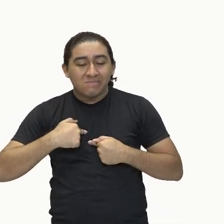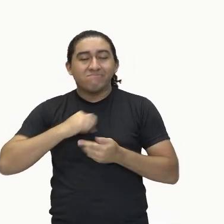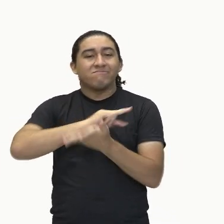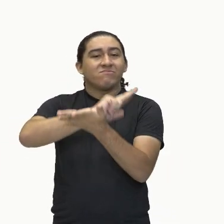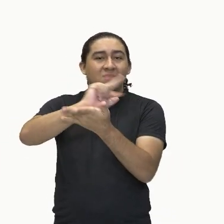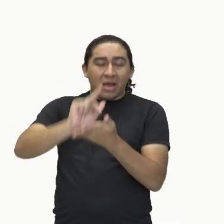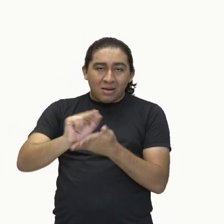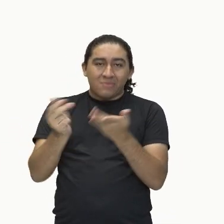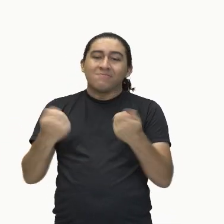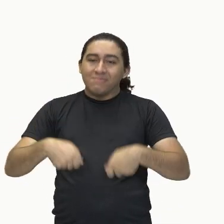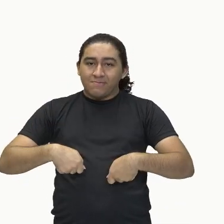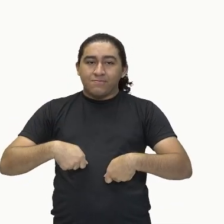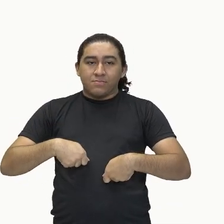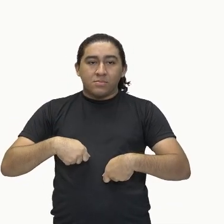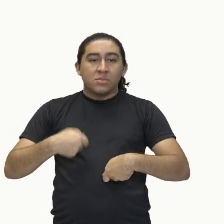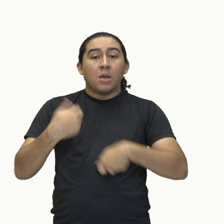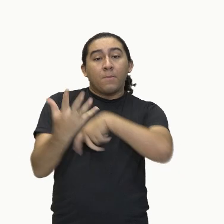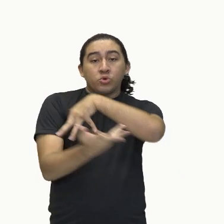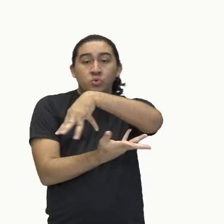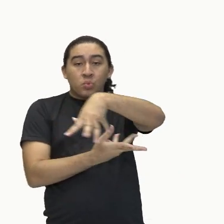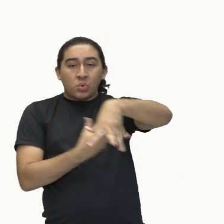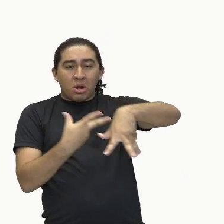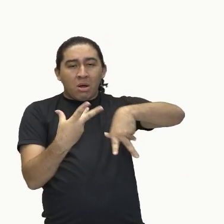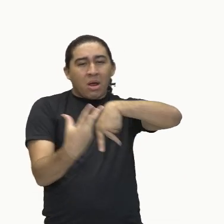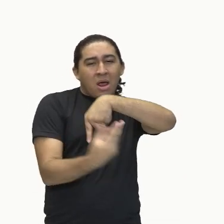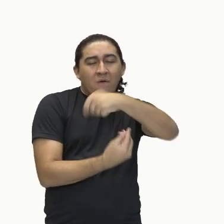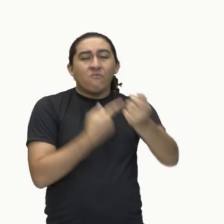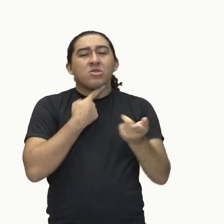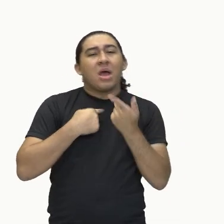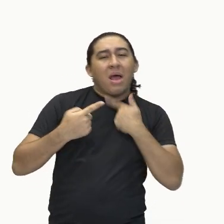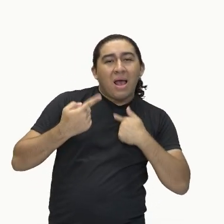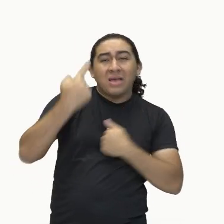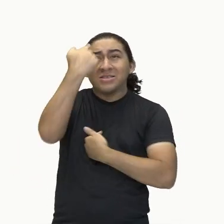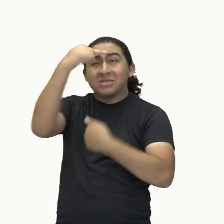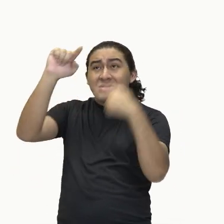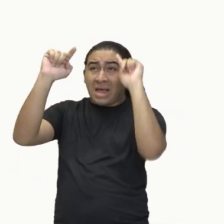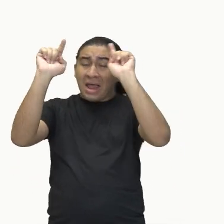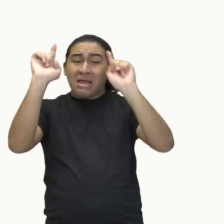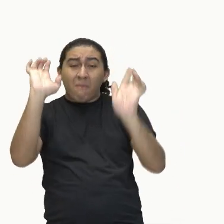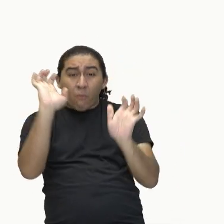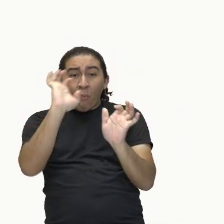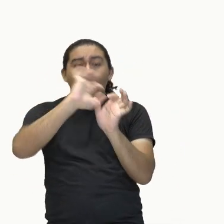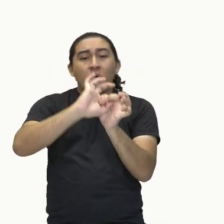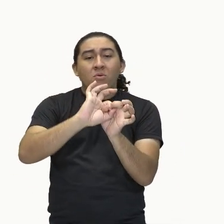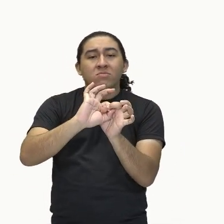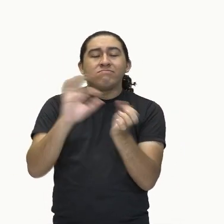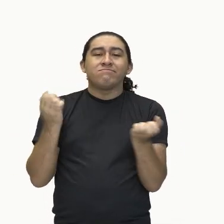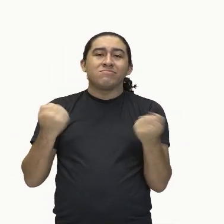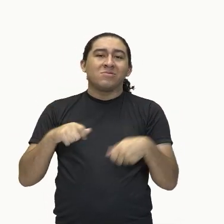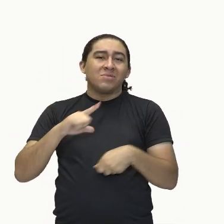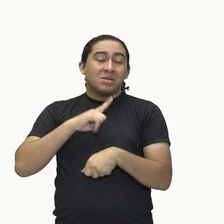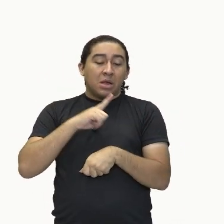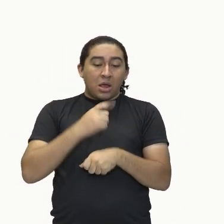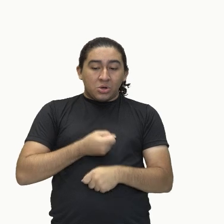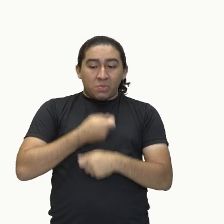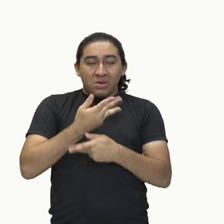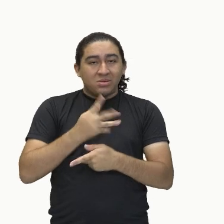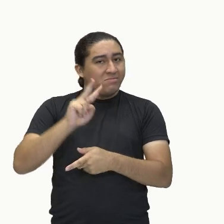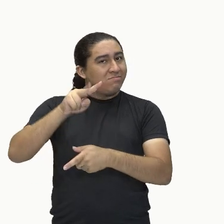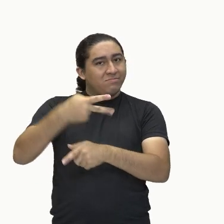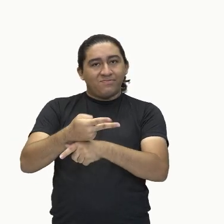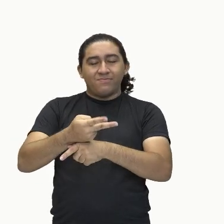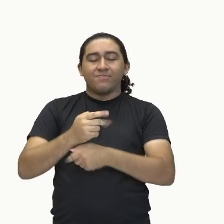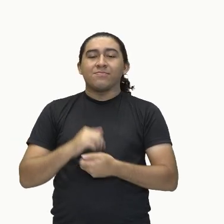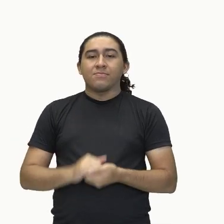decretos fracionados. Se misturavam animalidades e invenções geniais, adquirir, enfim, uma alma